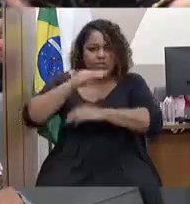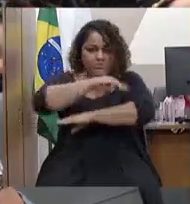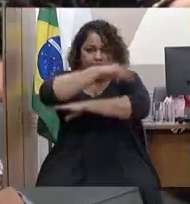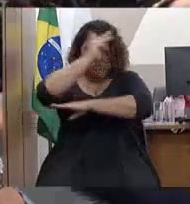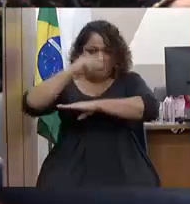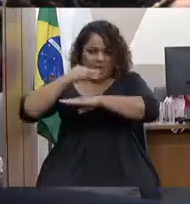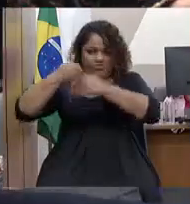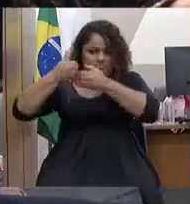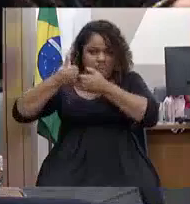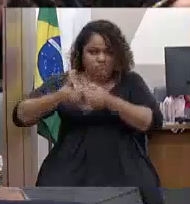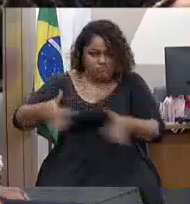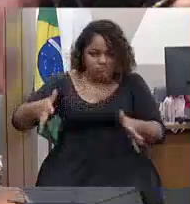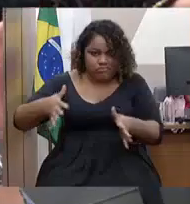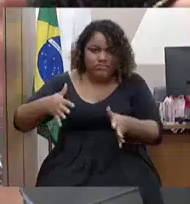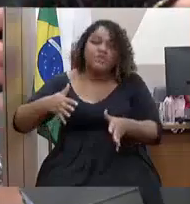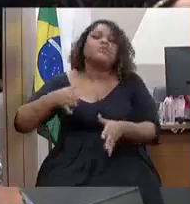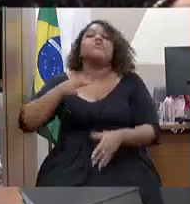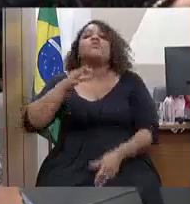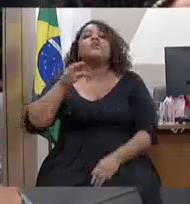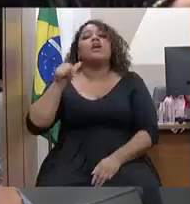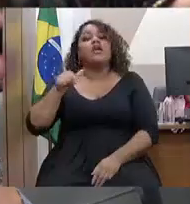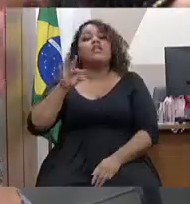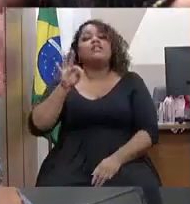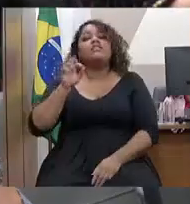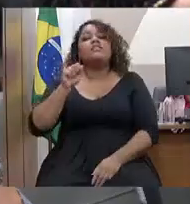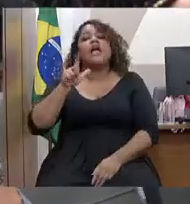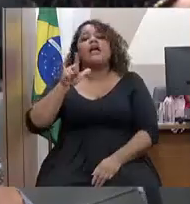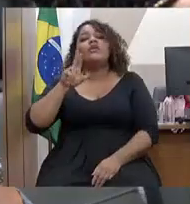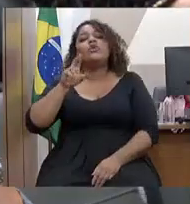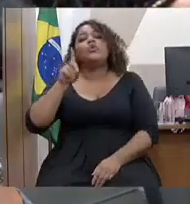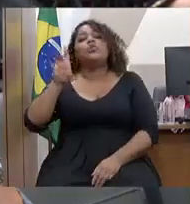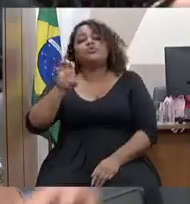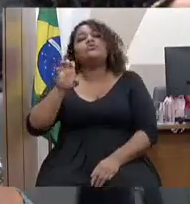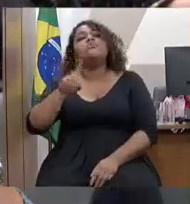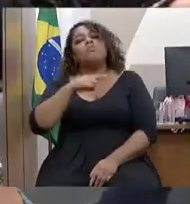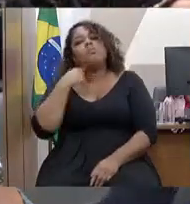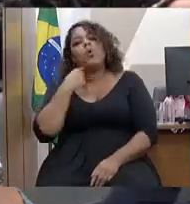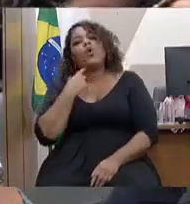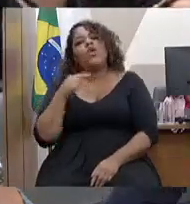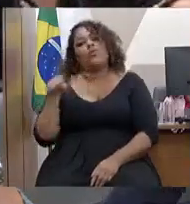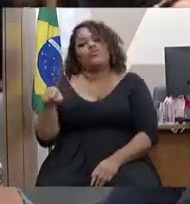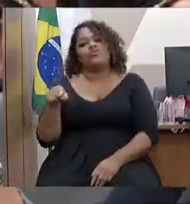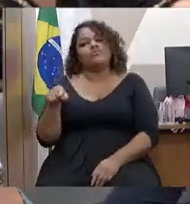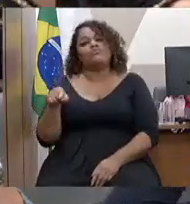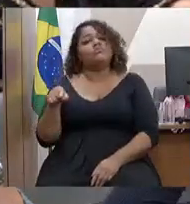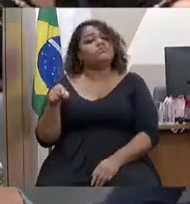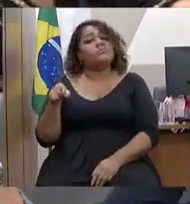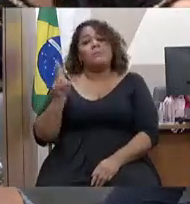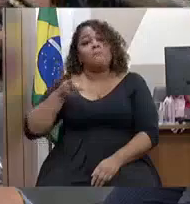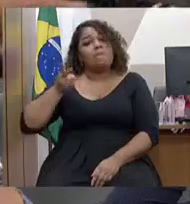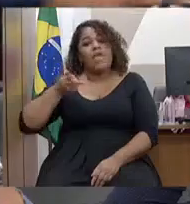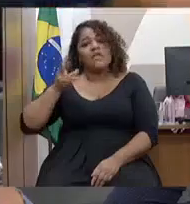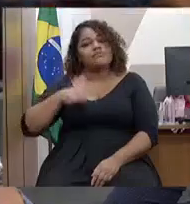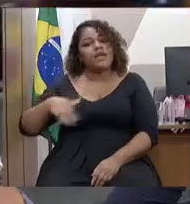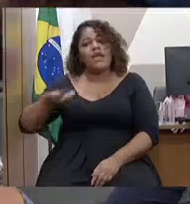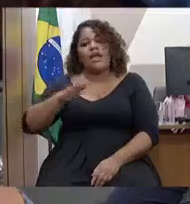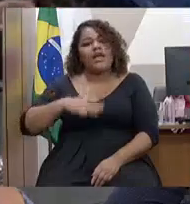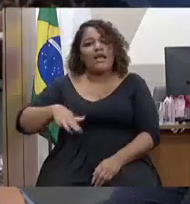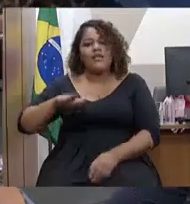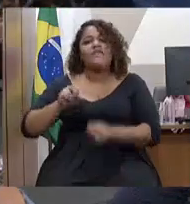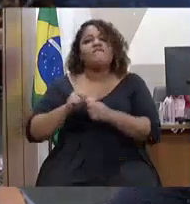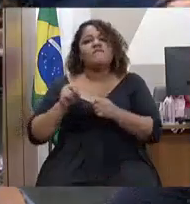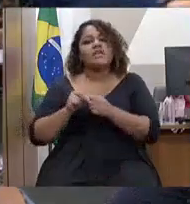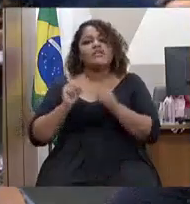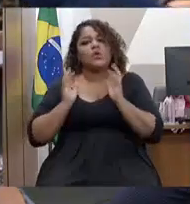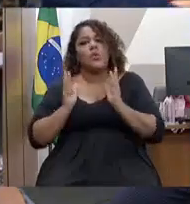o rompimento do talude na mesma área que que estavam fazendo limpeza da Lama